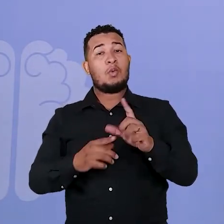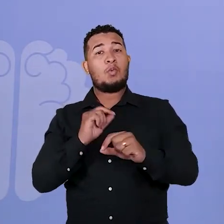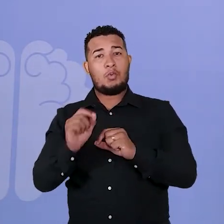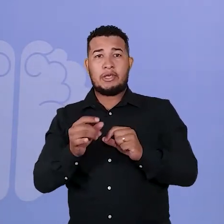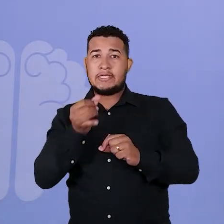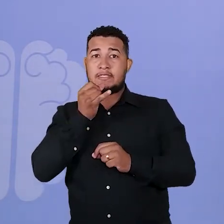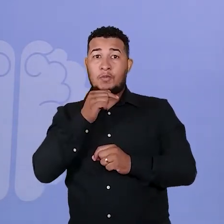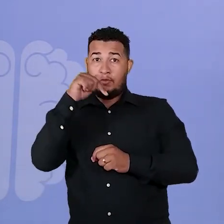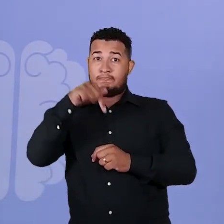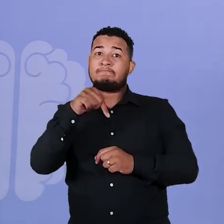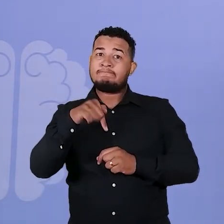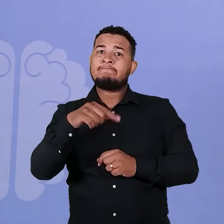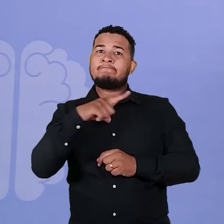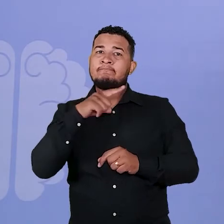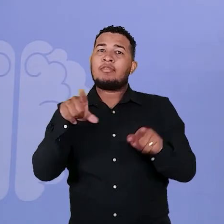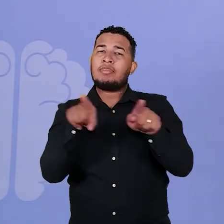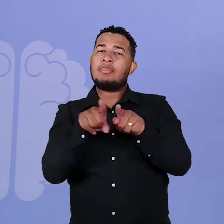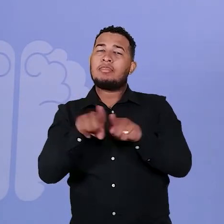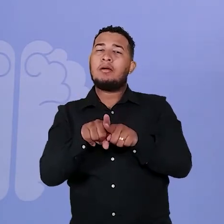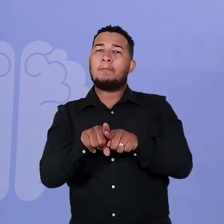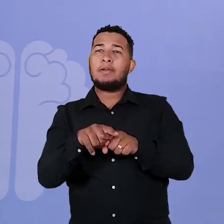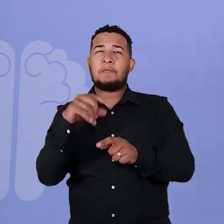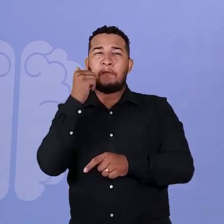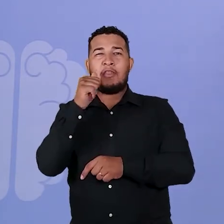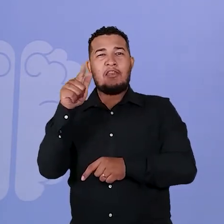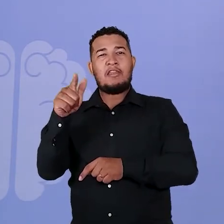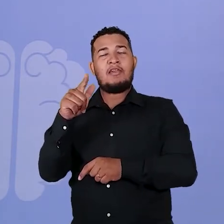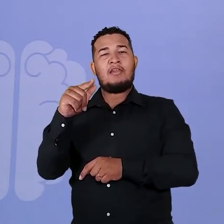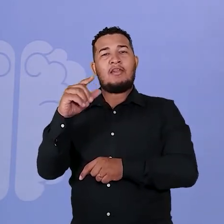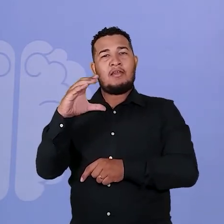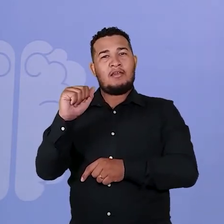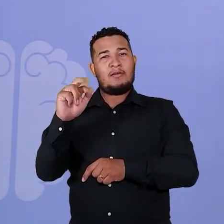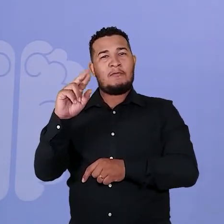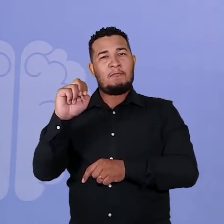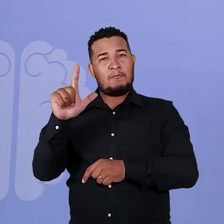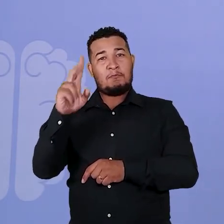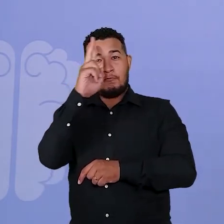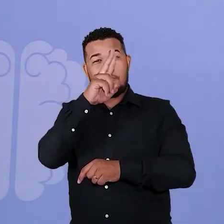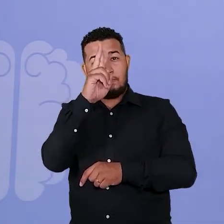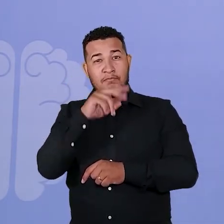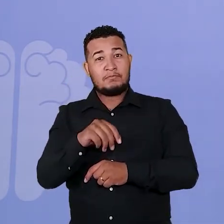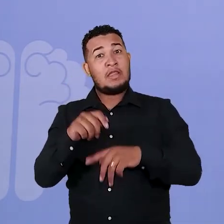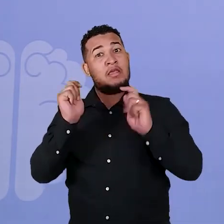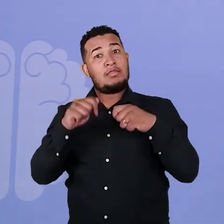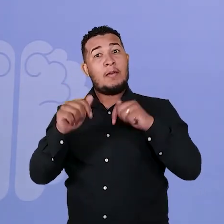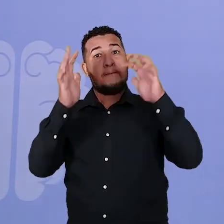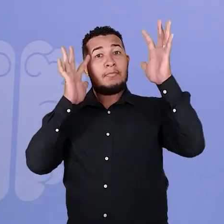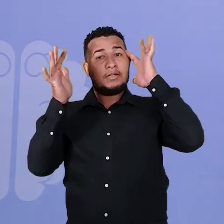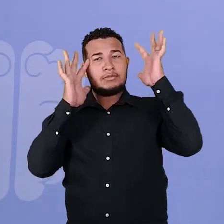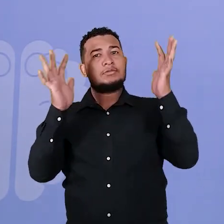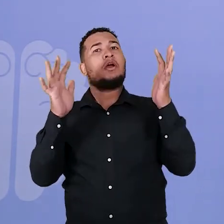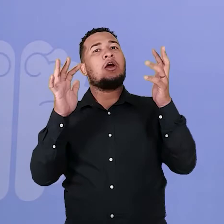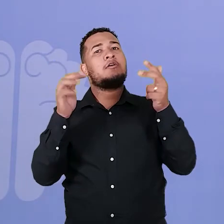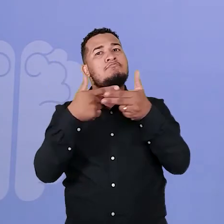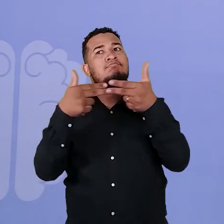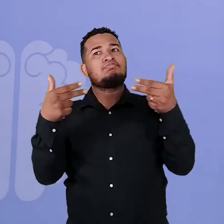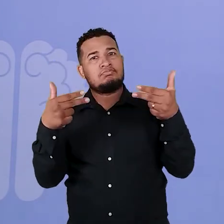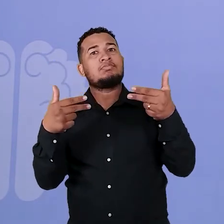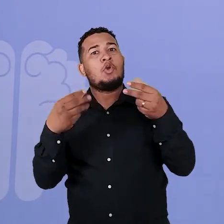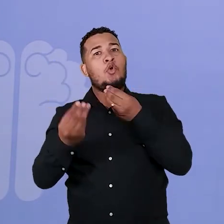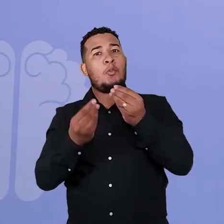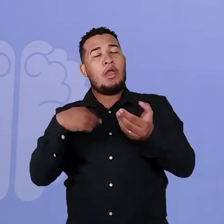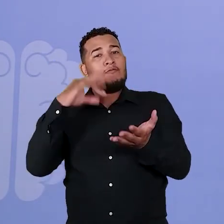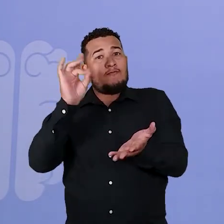Então aqui, a gente também, assim como no caso da Carol Pateman, a gente pode olhar para esse fenômeno